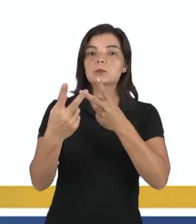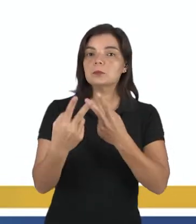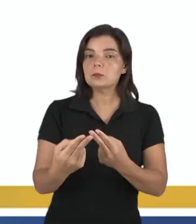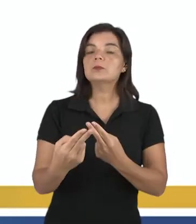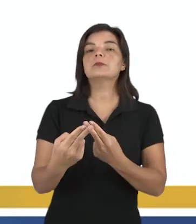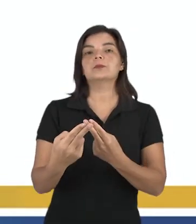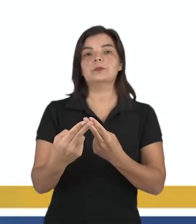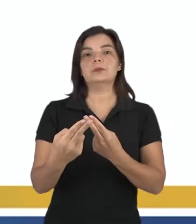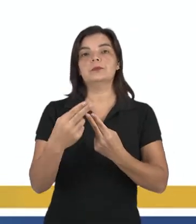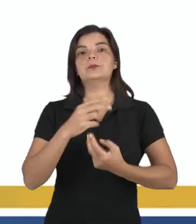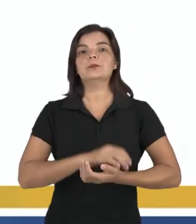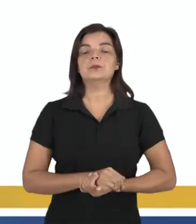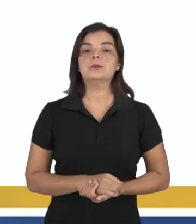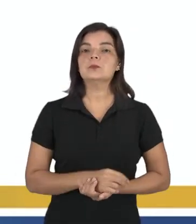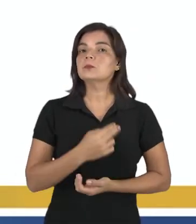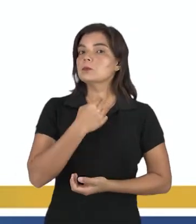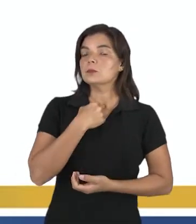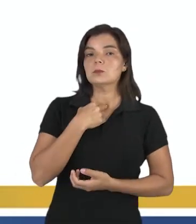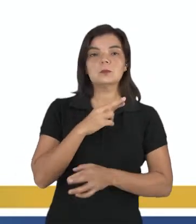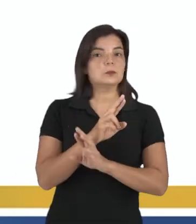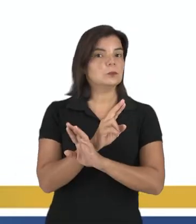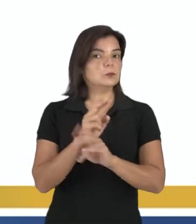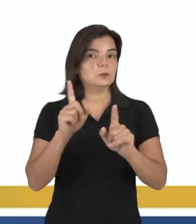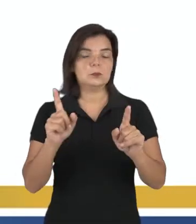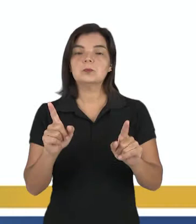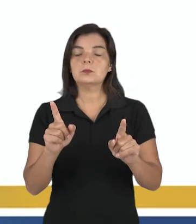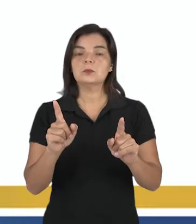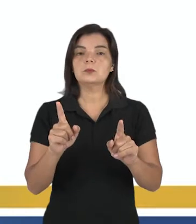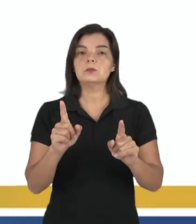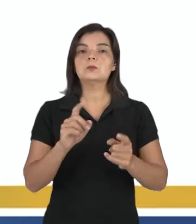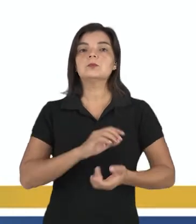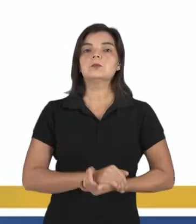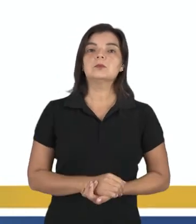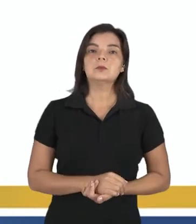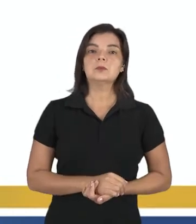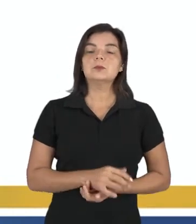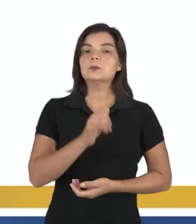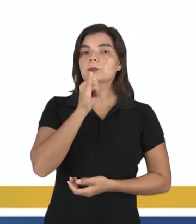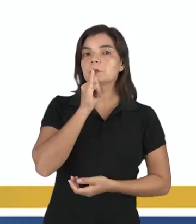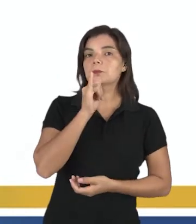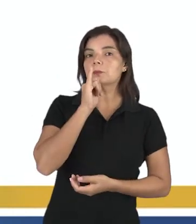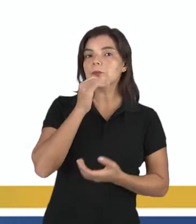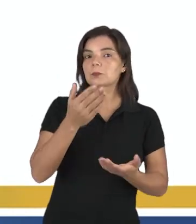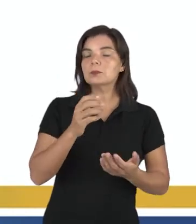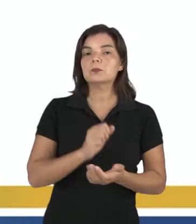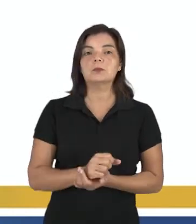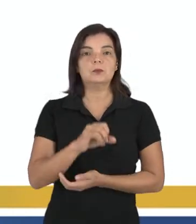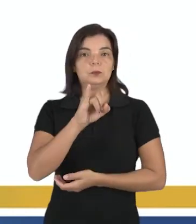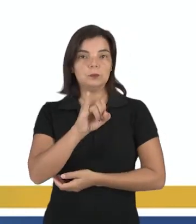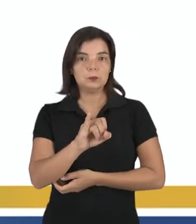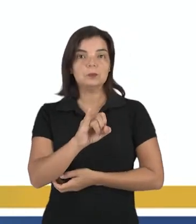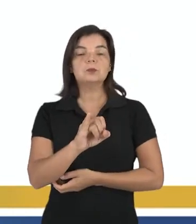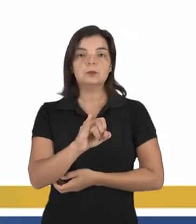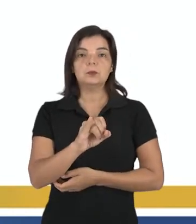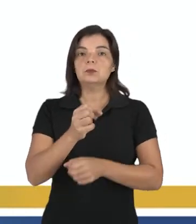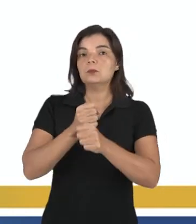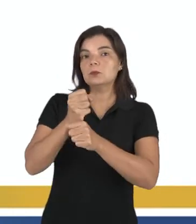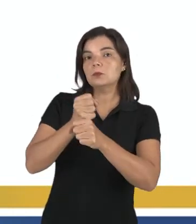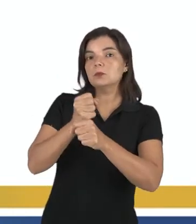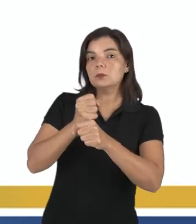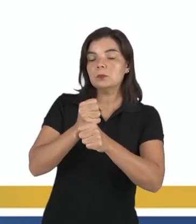na mesma unidade. Ela não pode acontecer, por exemplo, de a taxa estar ao